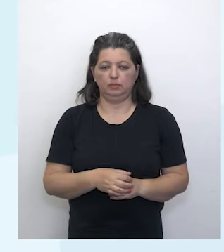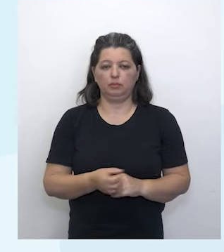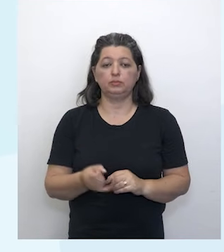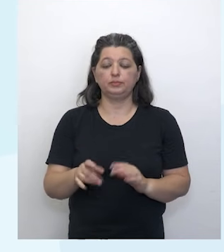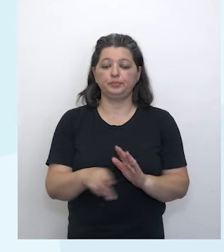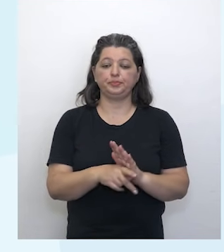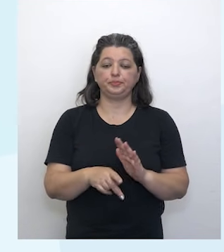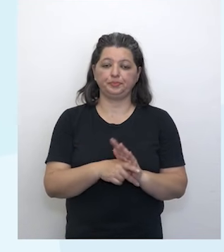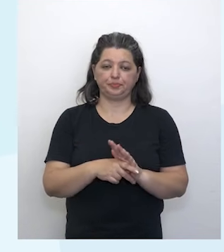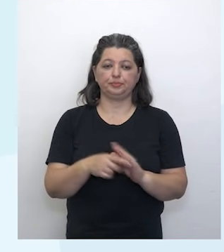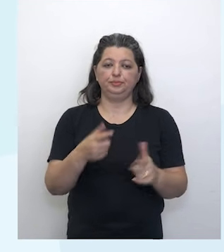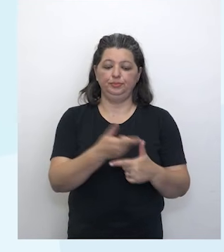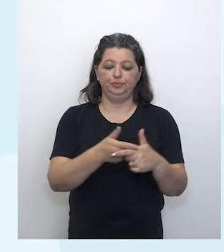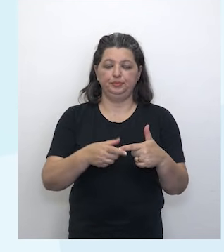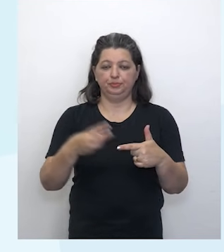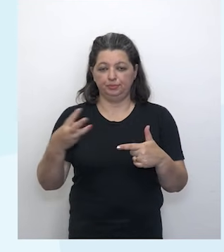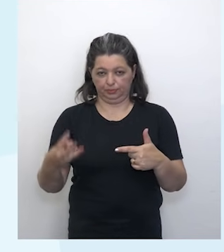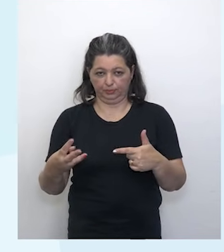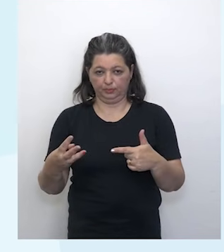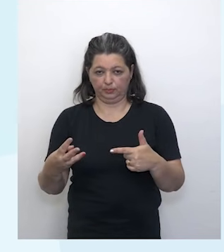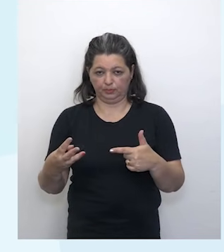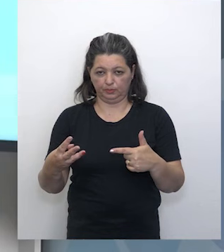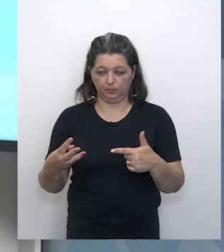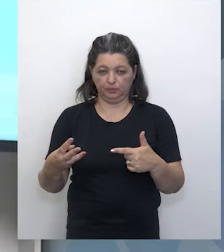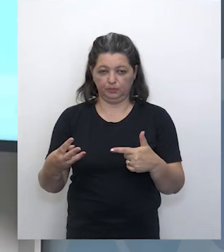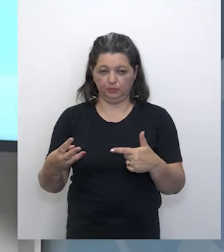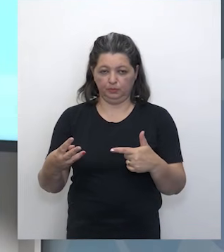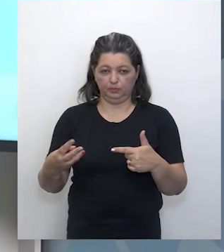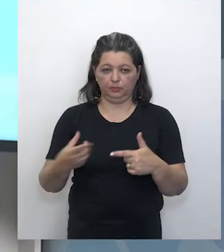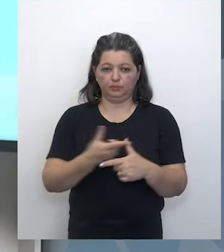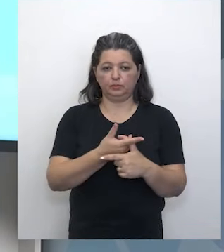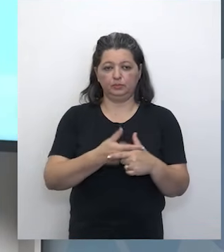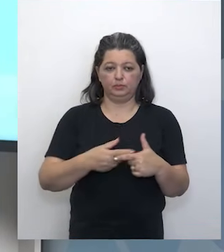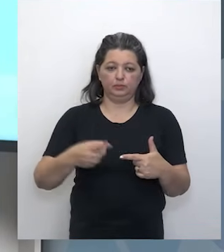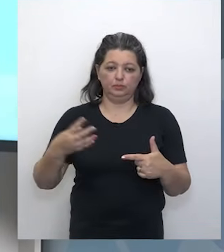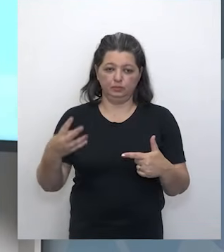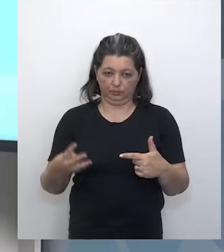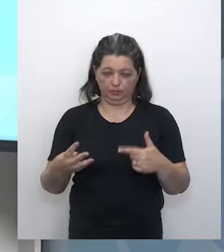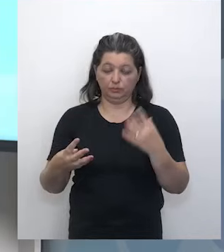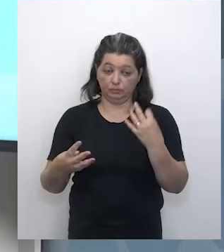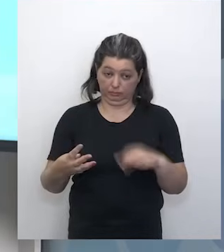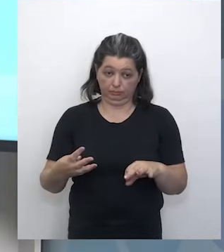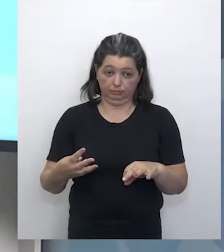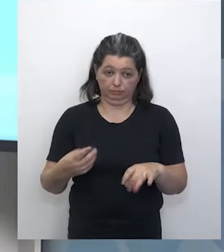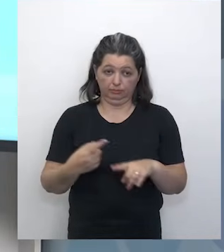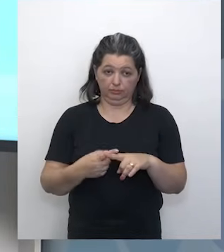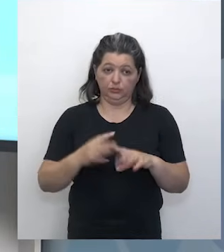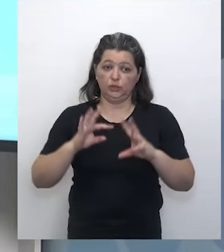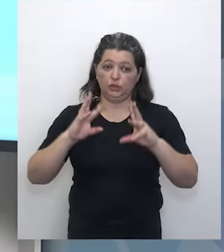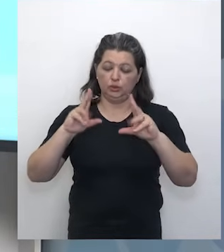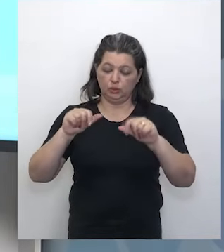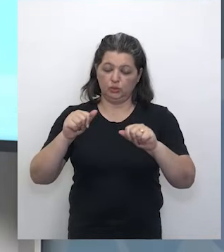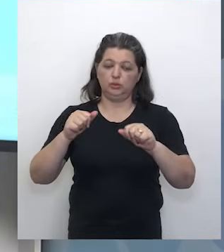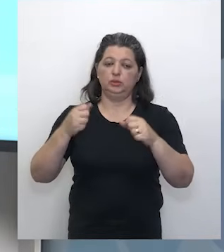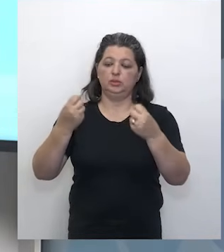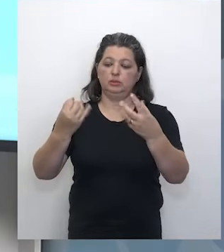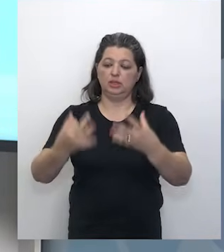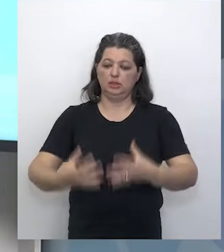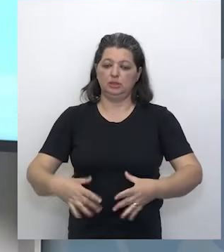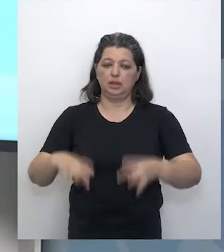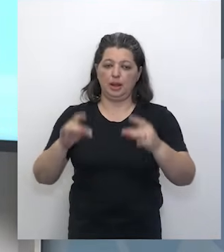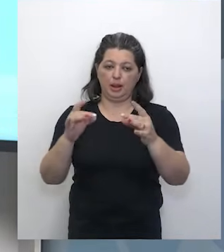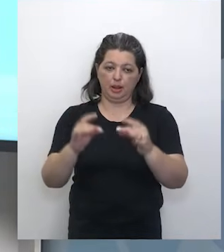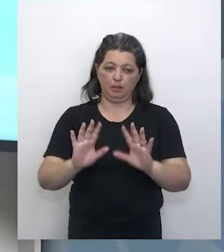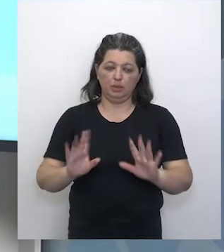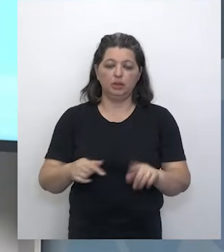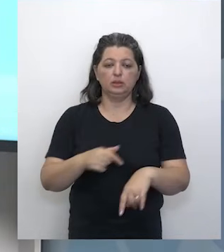eu dividiria por 3. Se eu quisesse quarta potência, eu dividiria por 4, tá certo? Tem toda uma explicação para isso, mas por hora